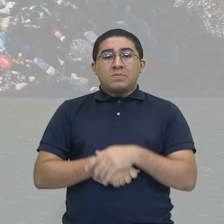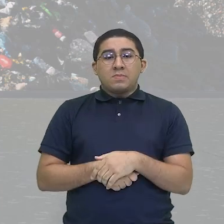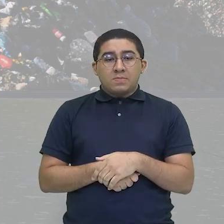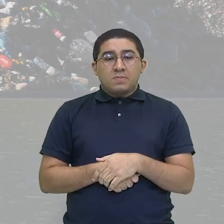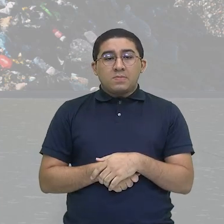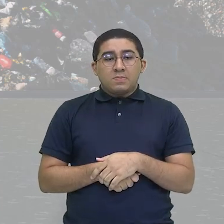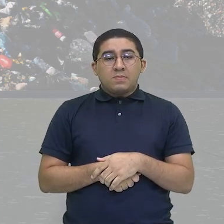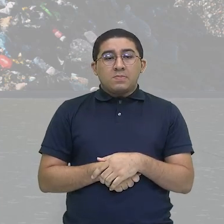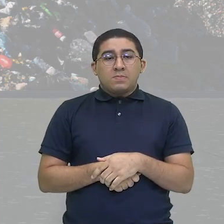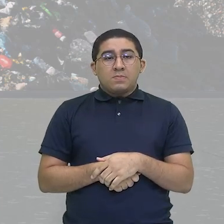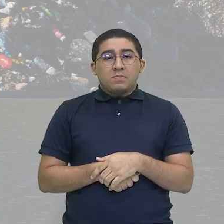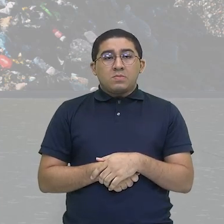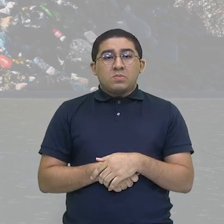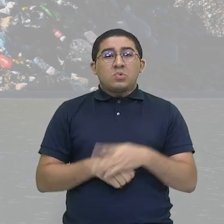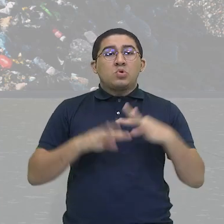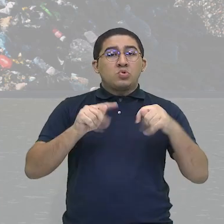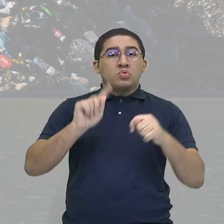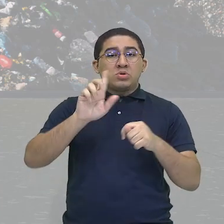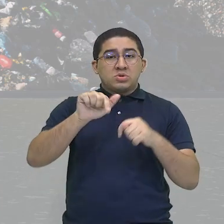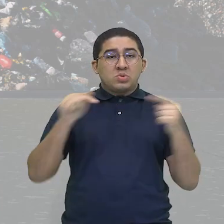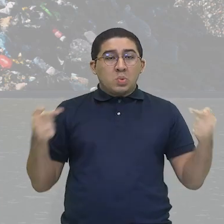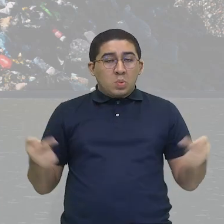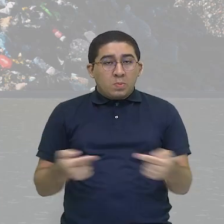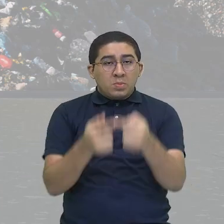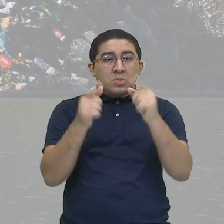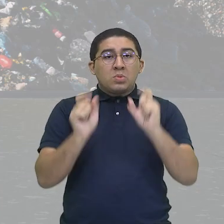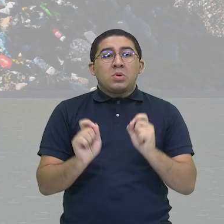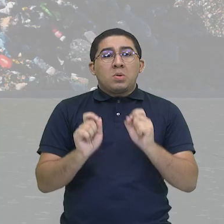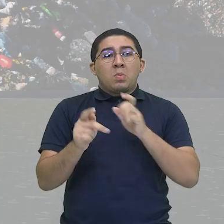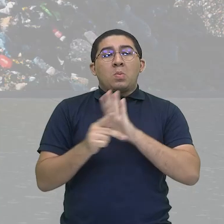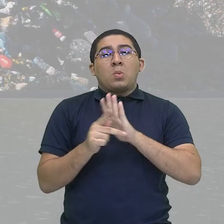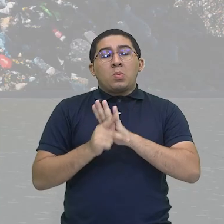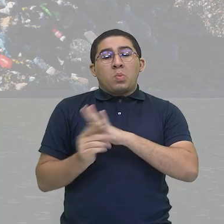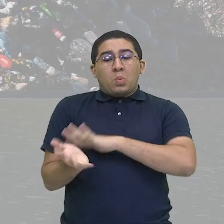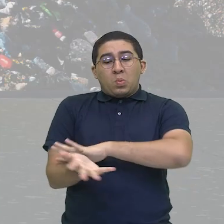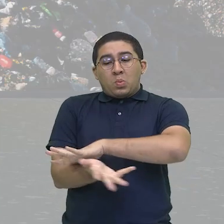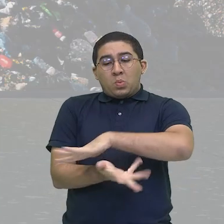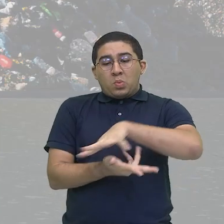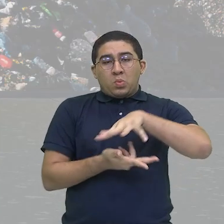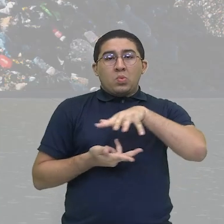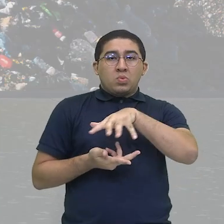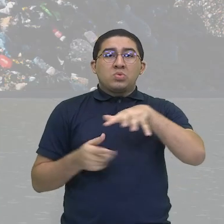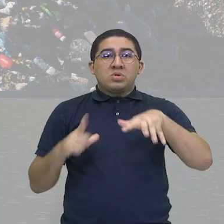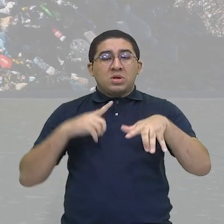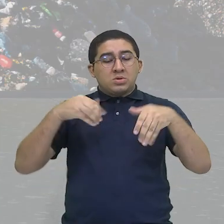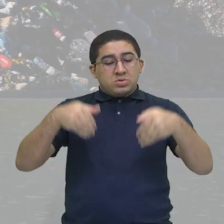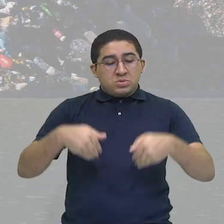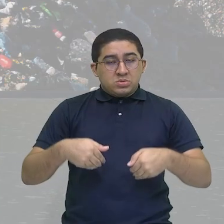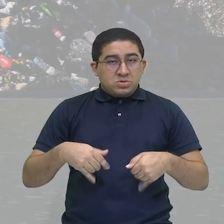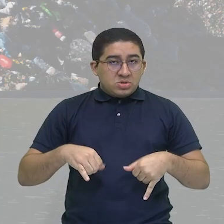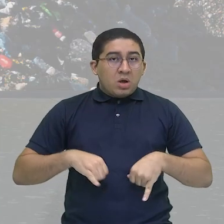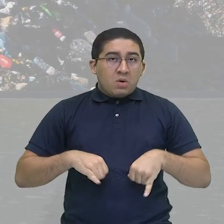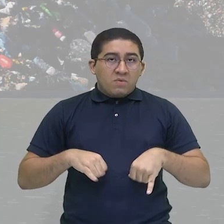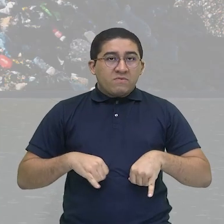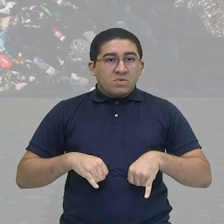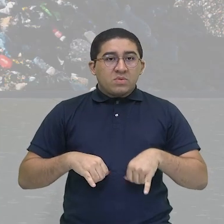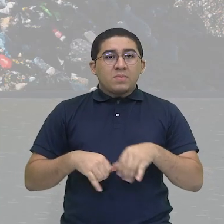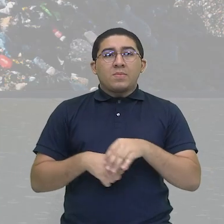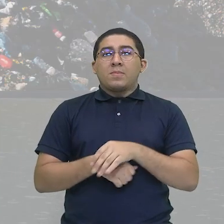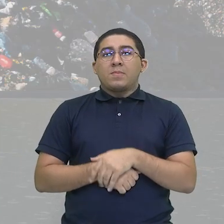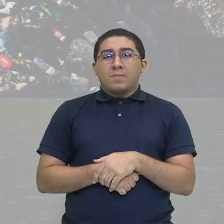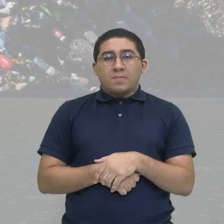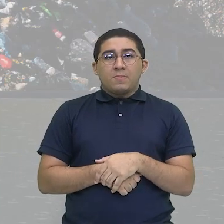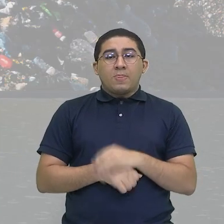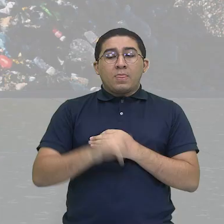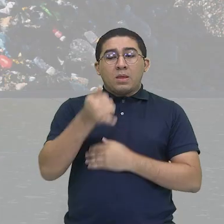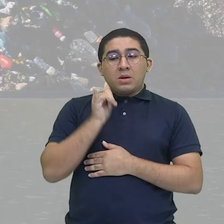Então, tudo isso vai compartilhando aí para que o mundo esteja sofrendo, não é isso? Isso. Então, o consumo